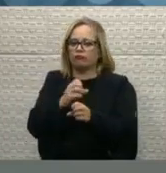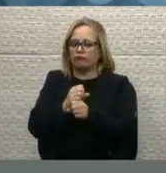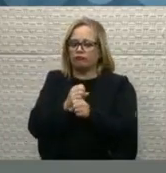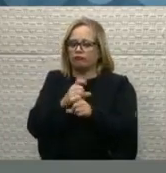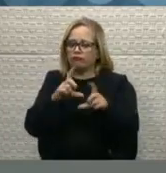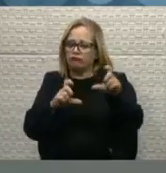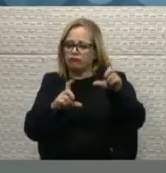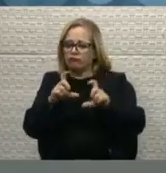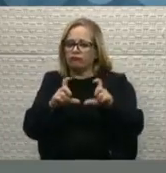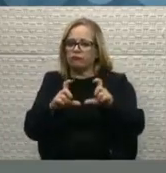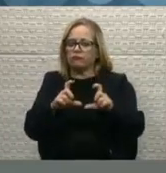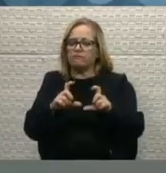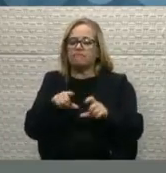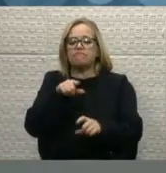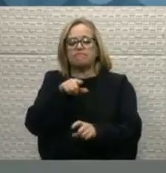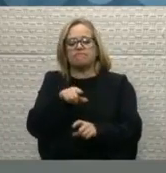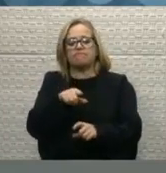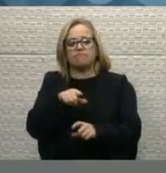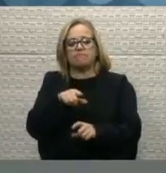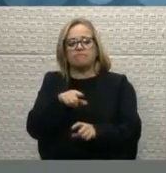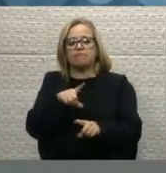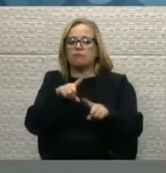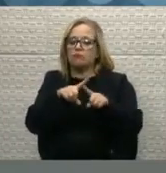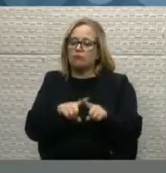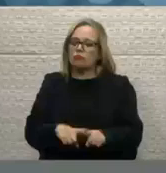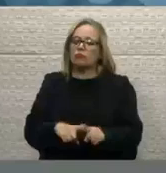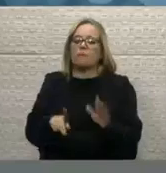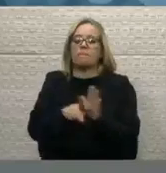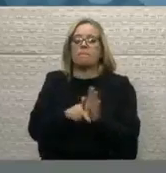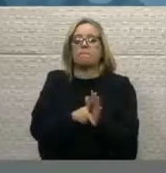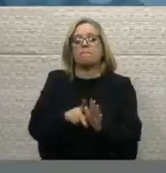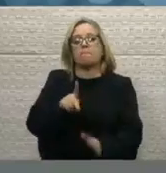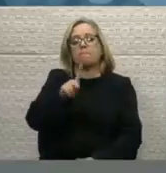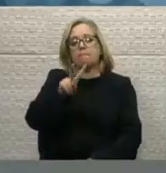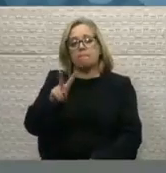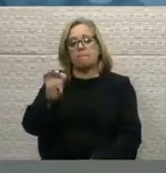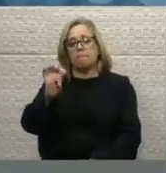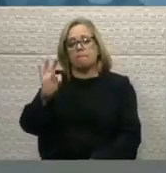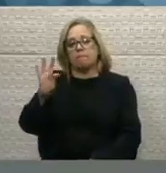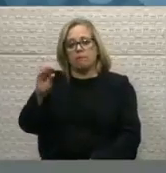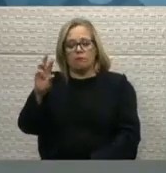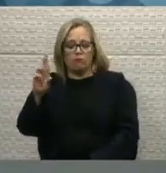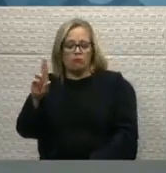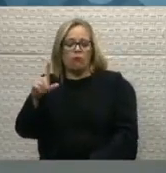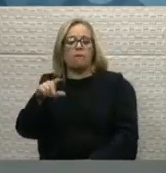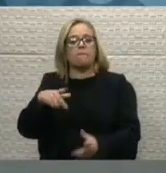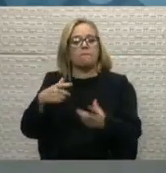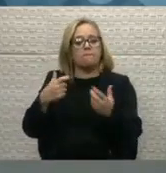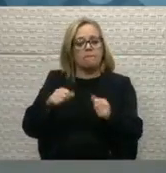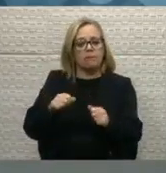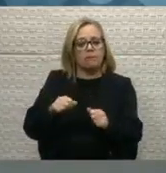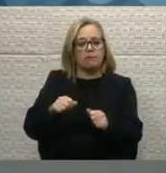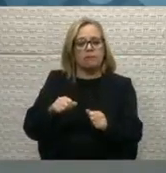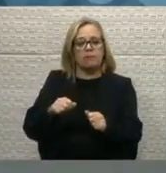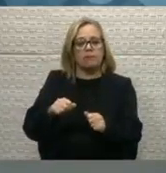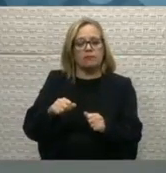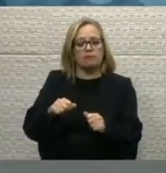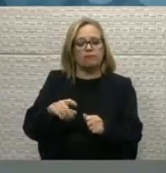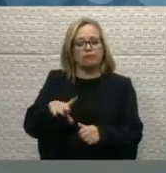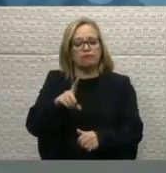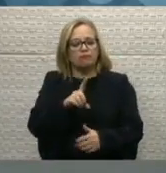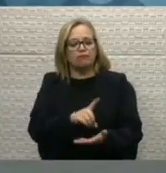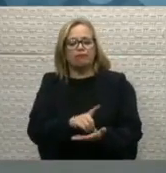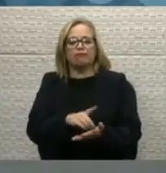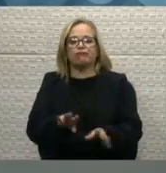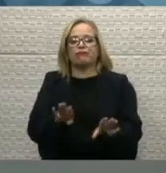de um vetor, essa imagem é múltiplo do vetor. Então, esse vetor precisa estar tanto no domínio quanto